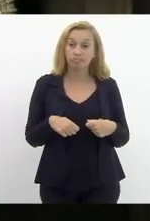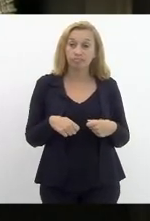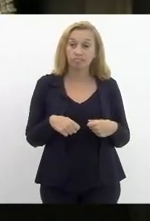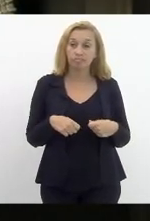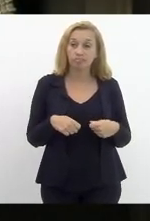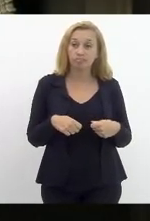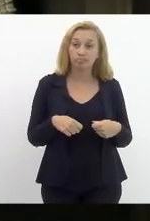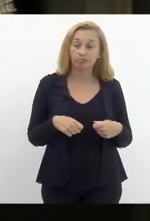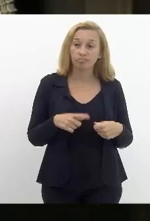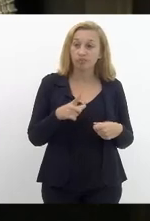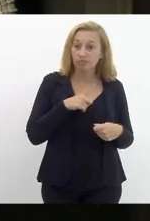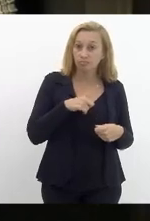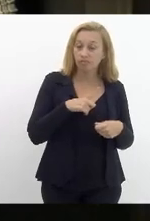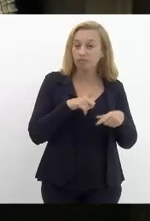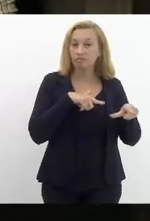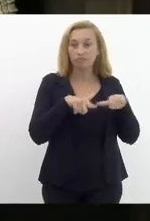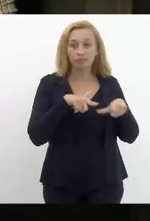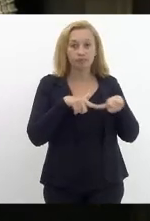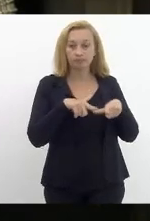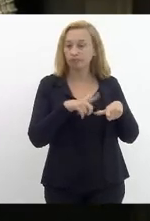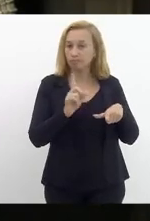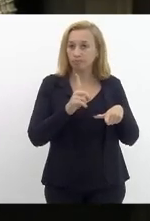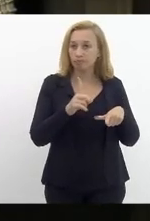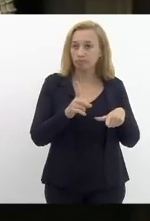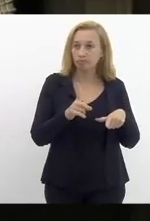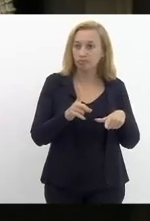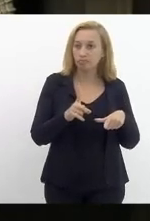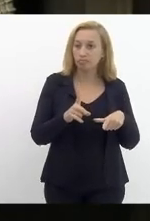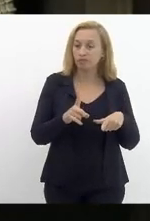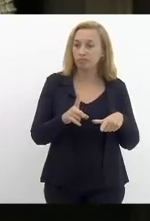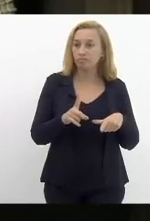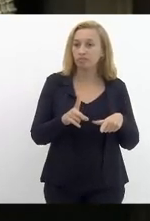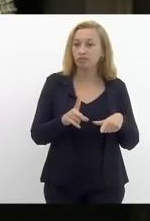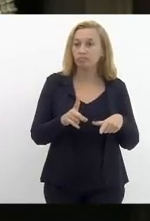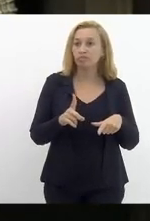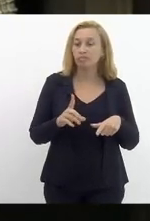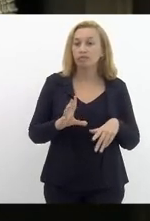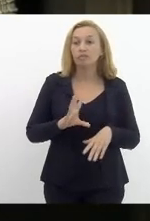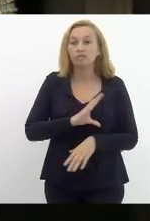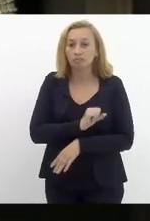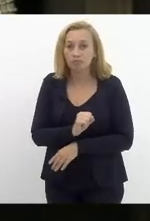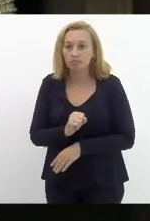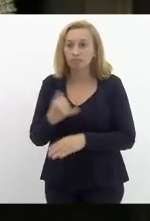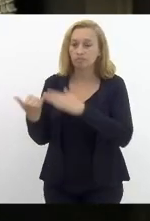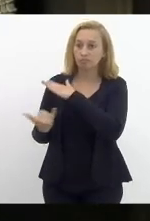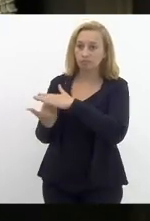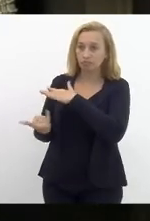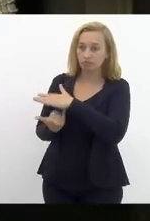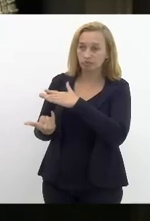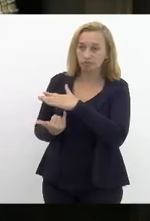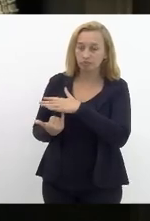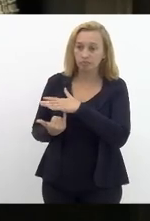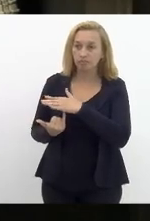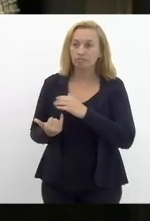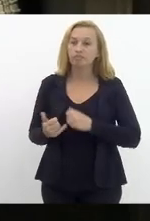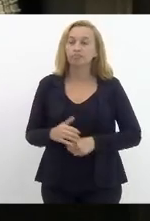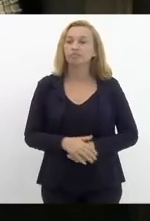acessarmos a um emprego. É uma condição, sim, de paixão pela instituição, mas é uma condição